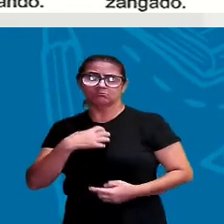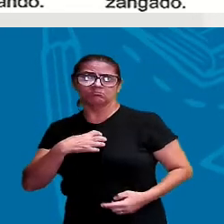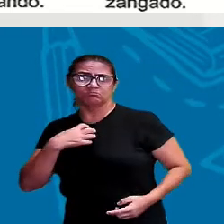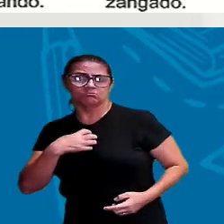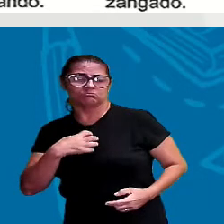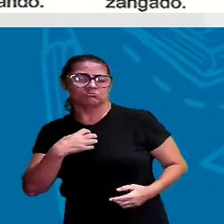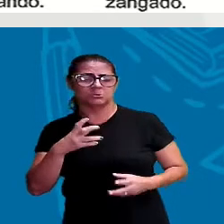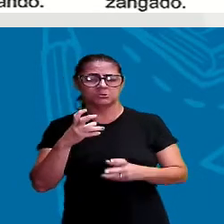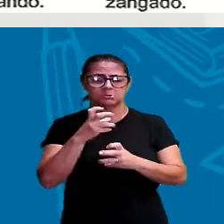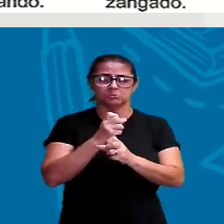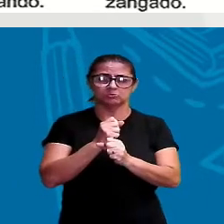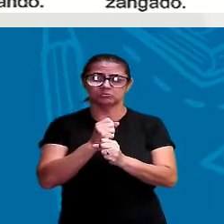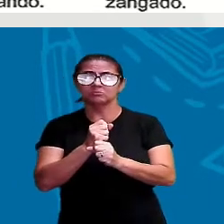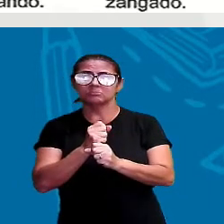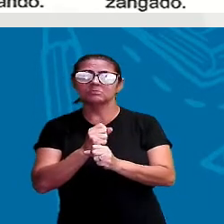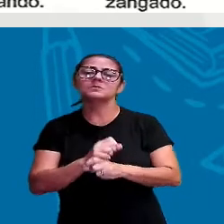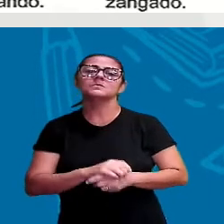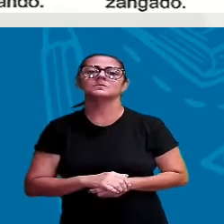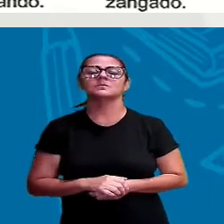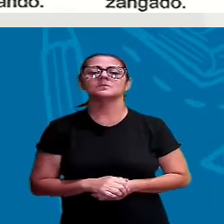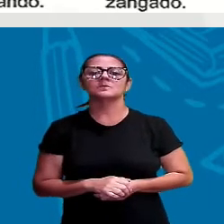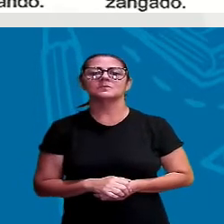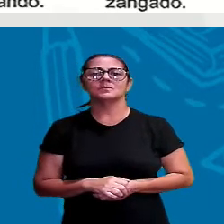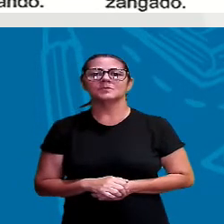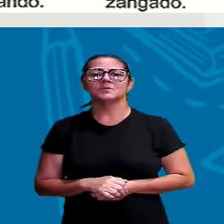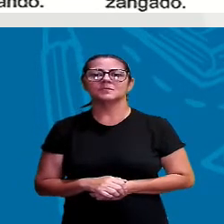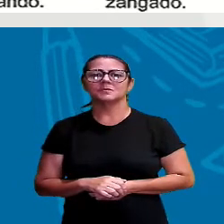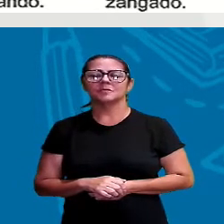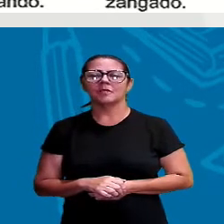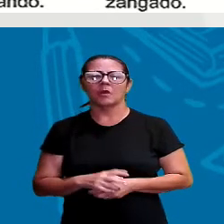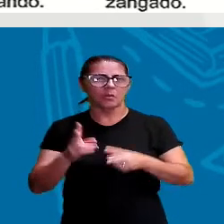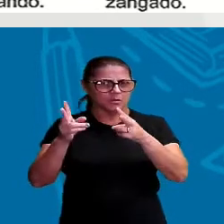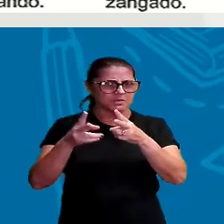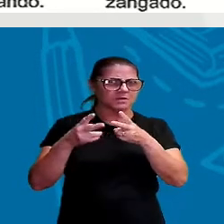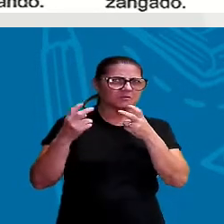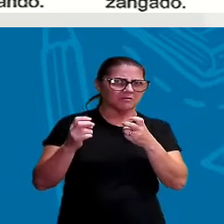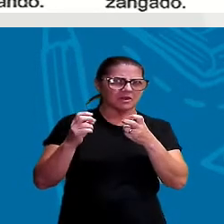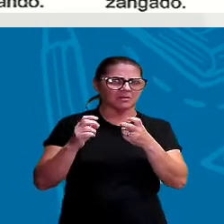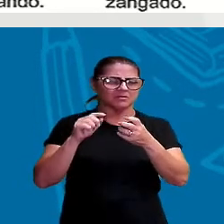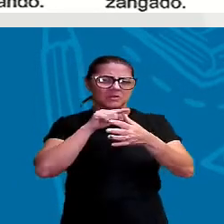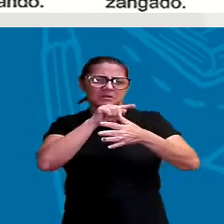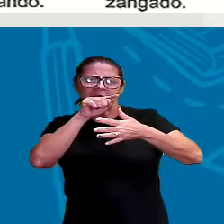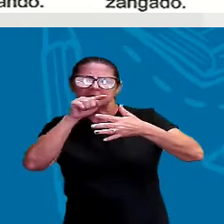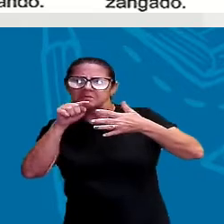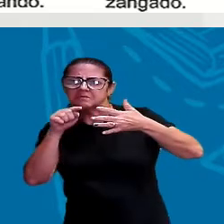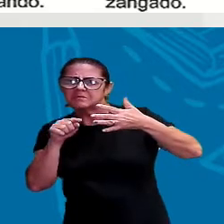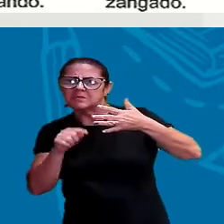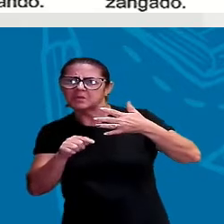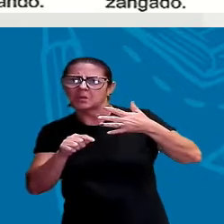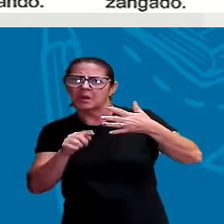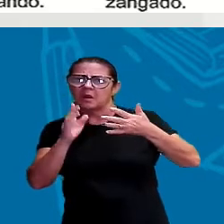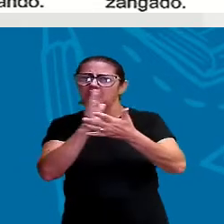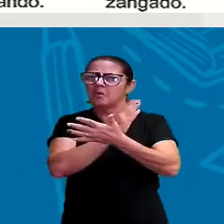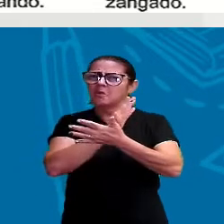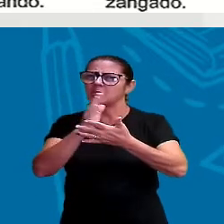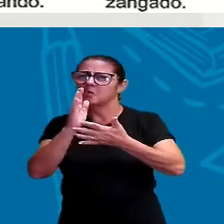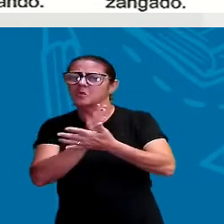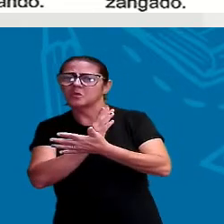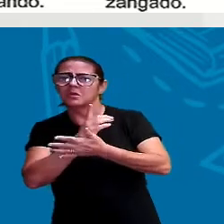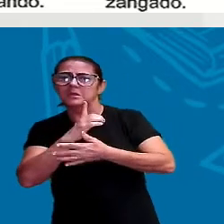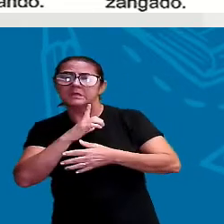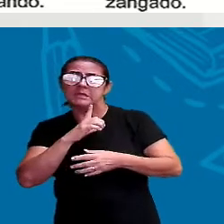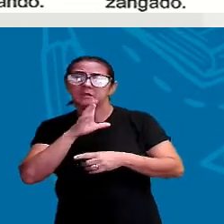alguma tirinha, o personagem aí ele está zangado. Então, notaram que nem todos possuem escritas, alguns apenas com